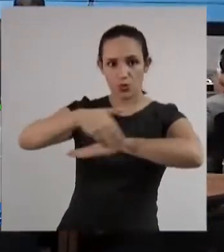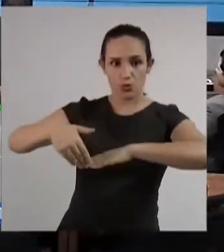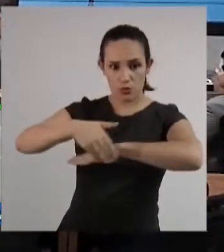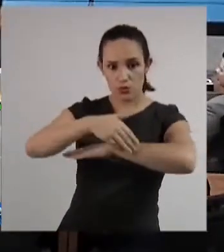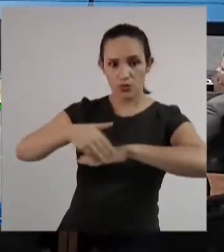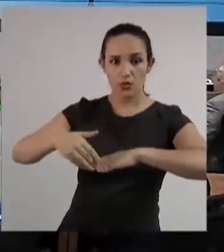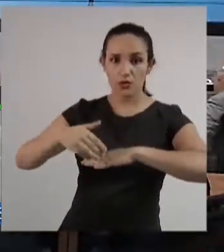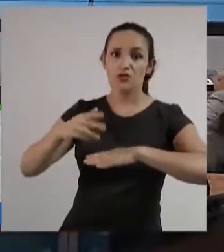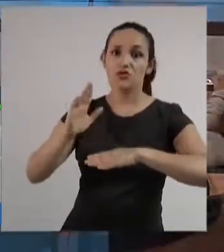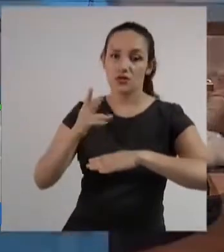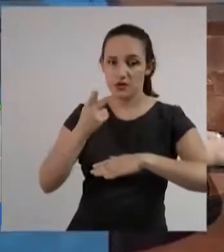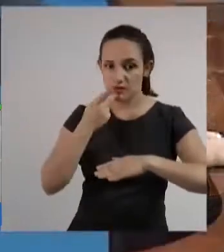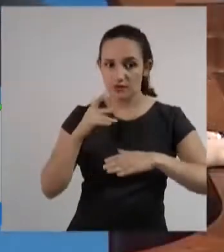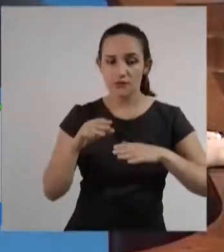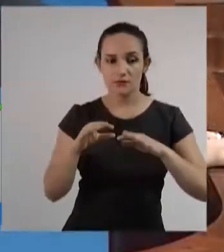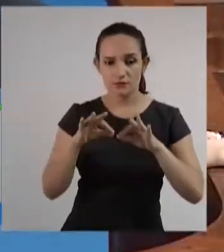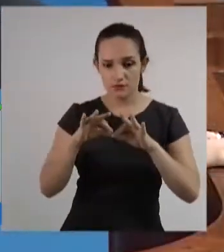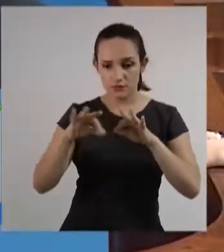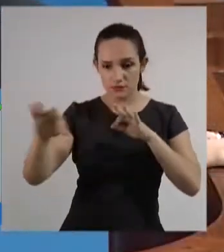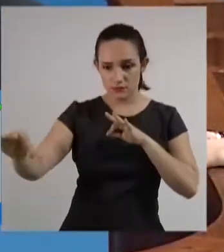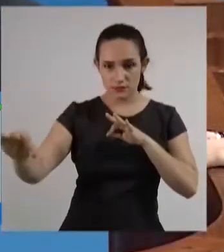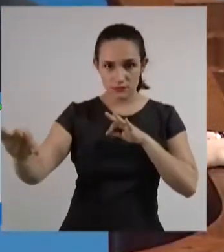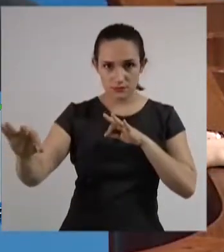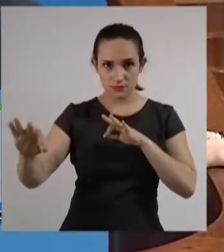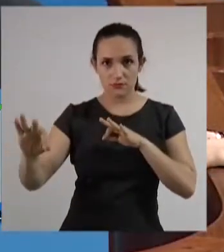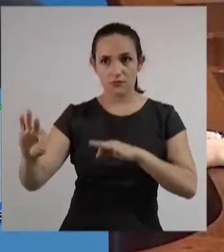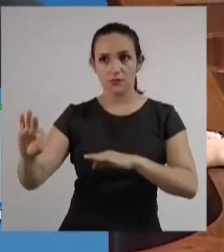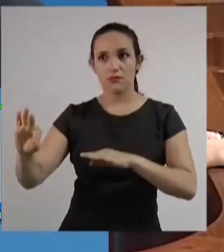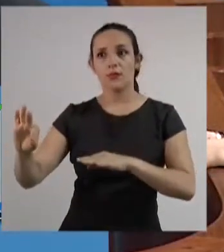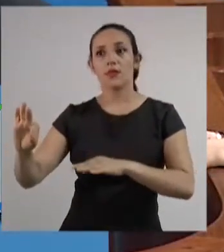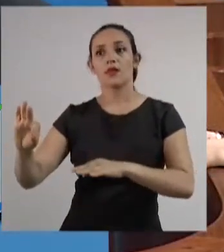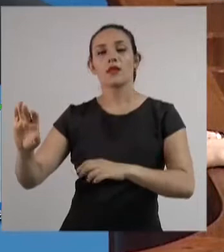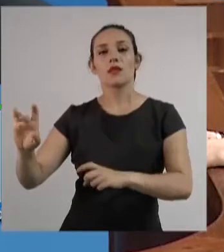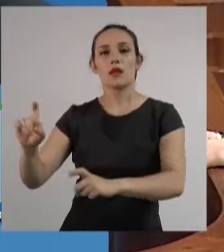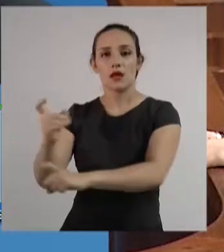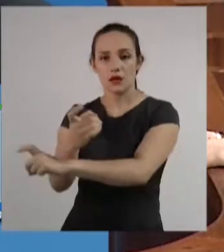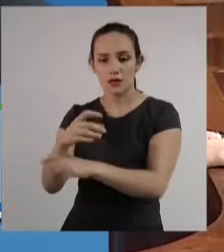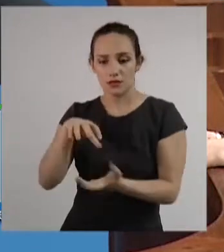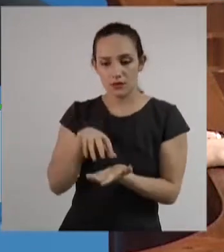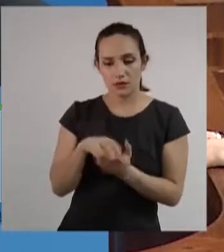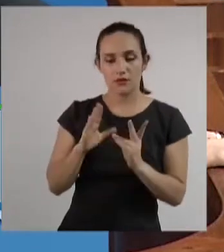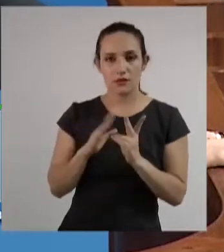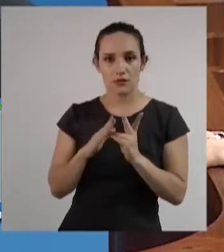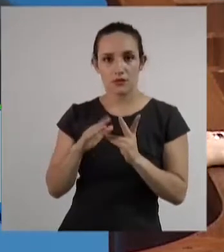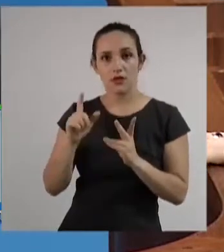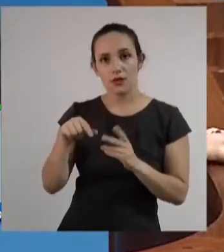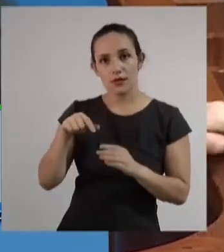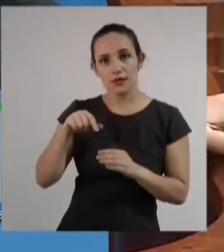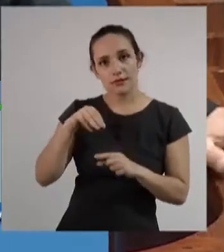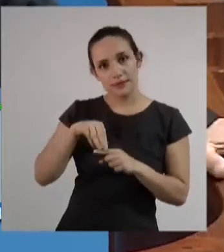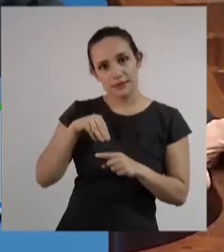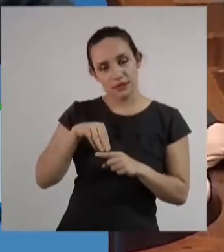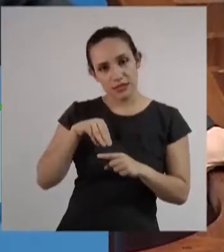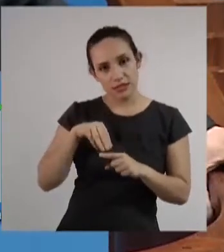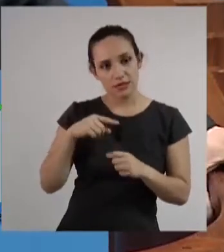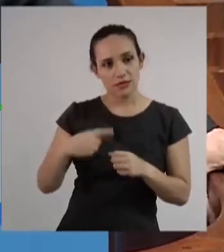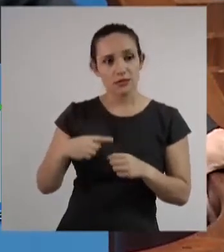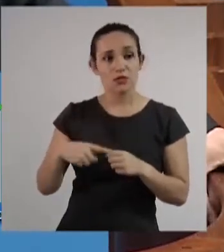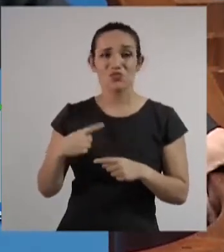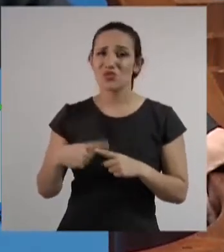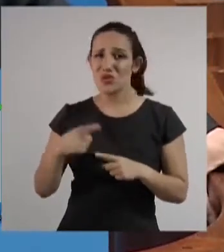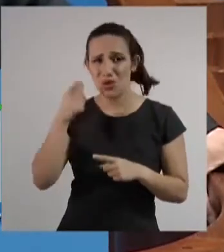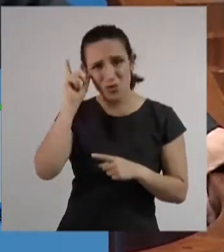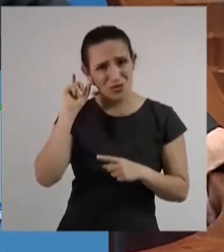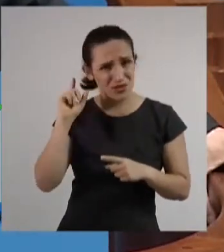trecho compreendido entre a colônia Agaxi e as aldeias indígenas do município de Miranda, porque ontem ocorreu